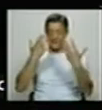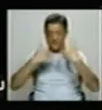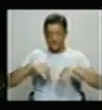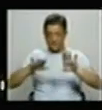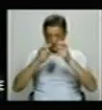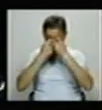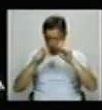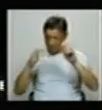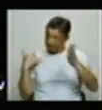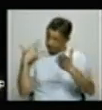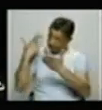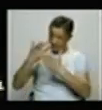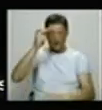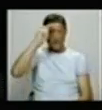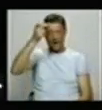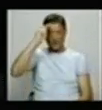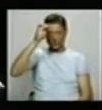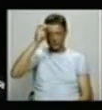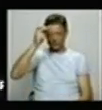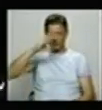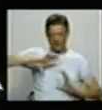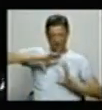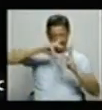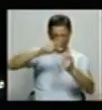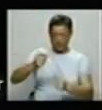durante muitos anos, muitos exoplanetas, longe,